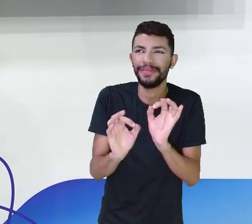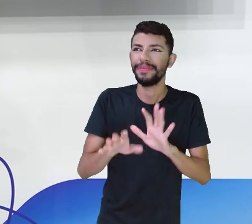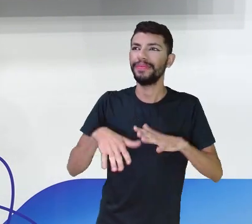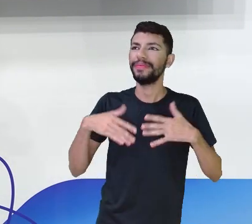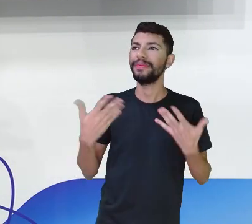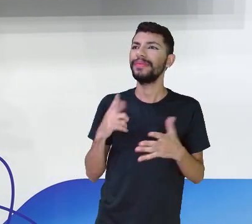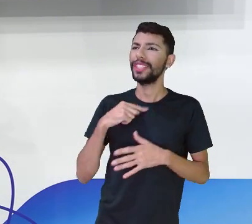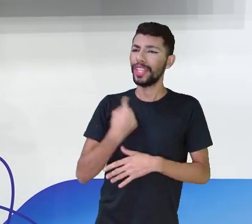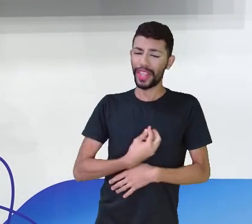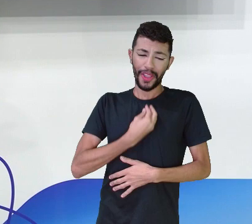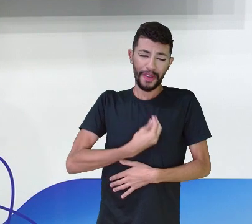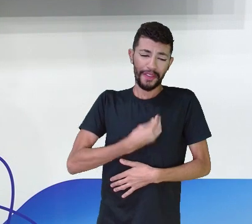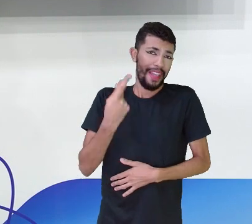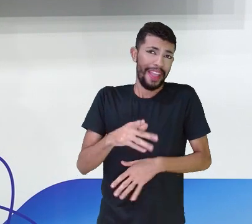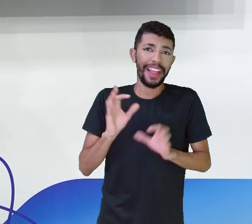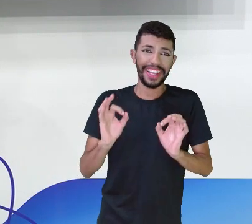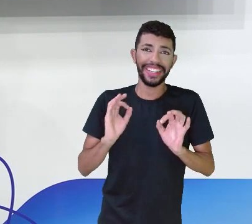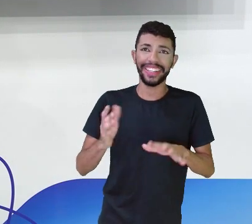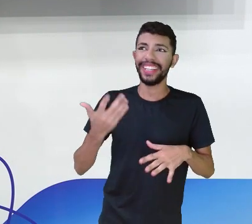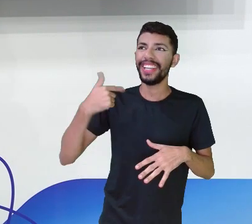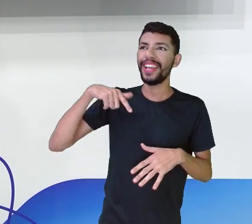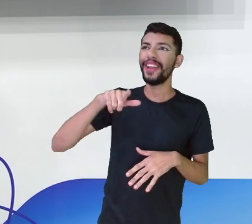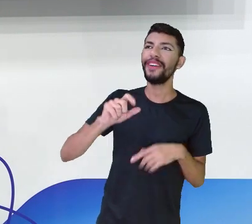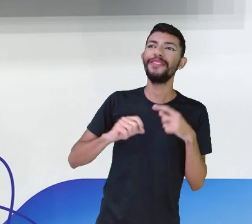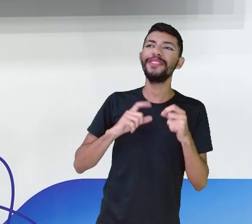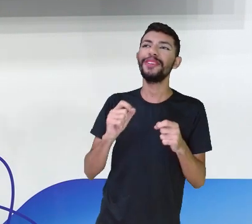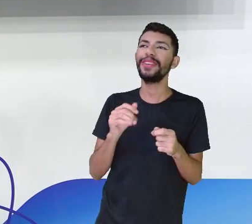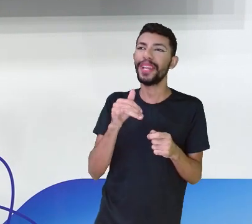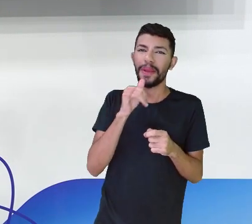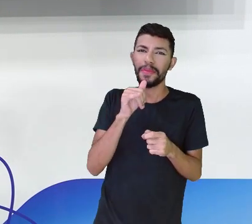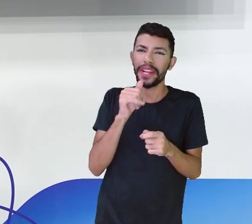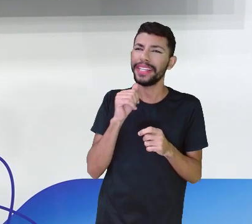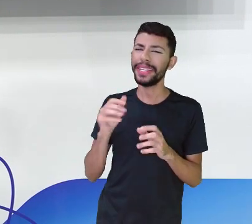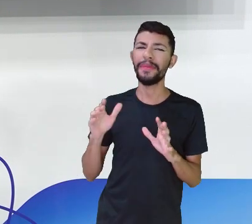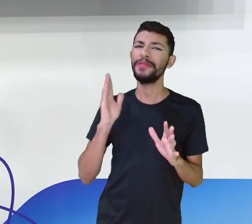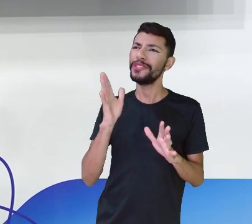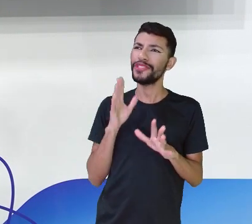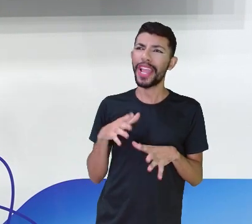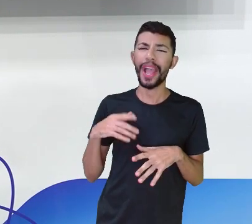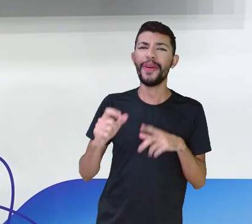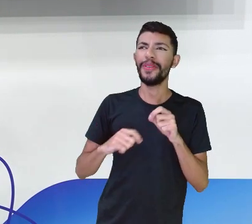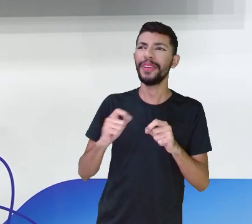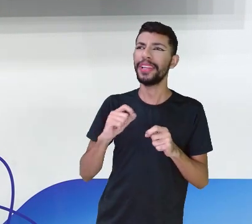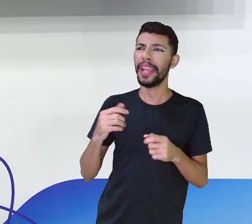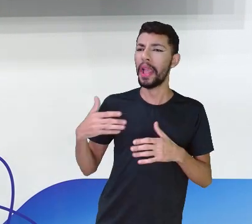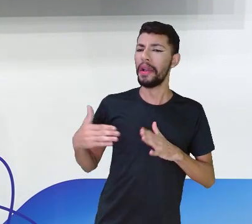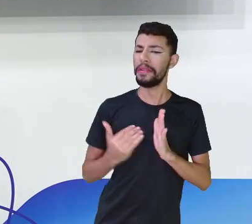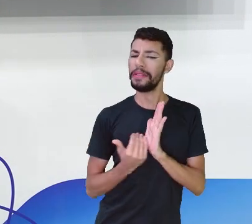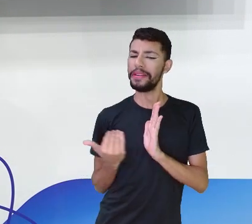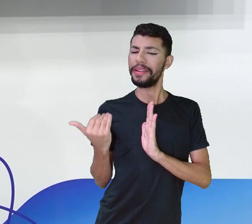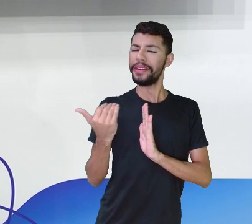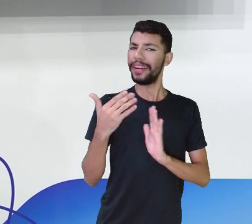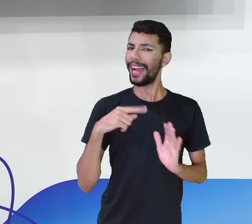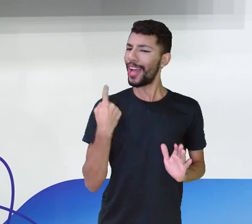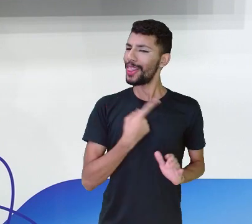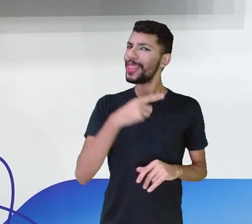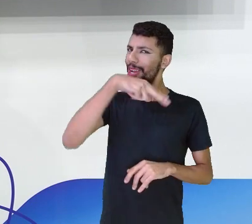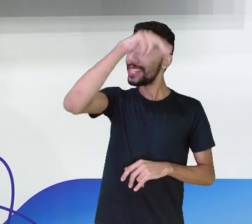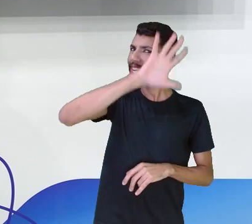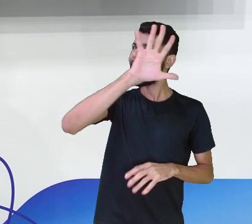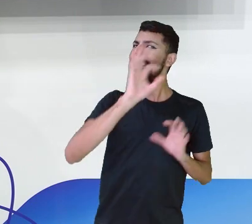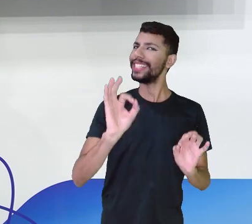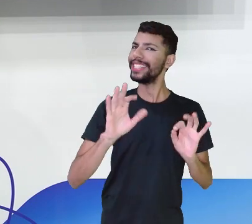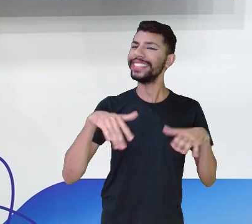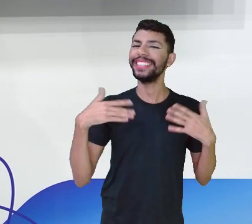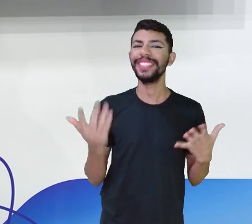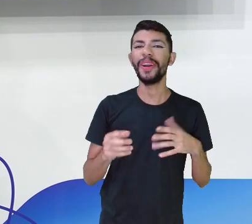a gente mora nele, né? Eu vou puxar a sardinha para o nosso lado, para a nossa região. Onde o